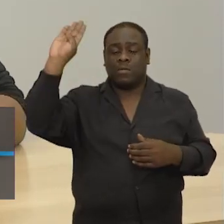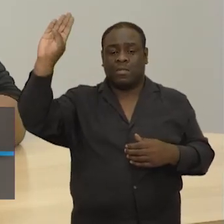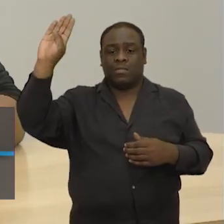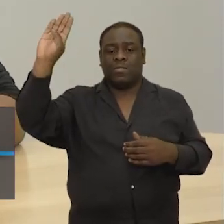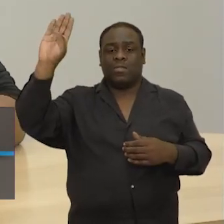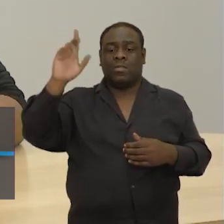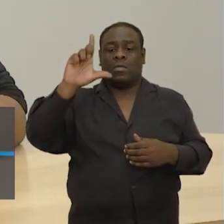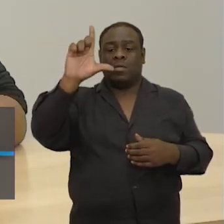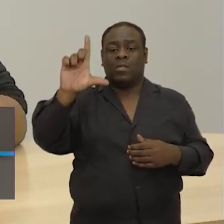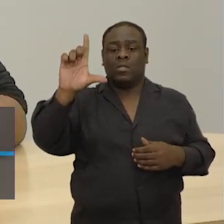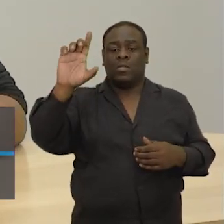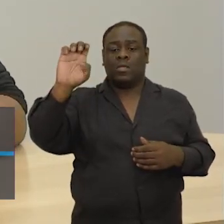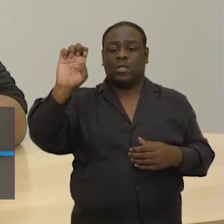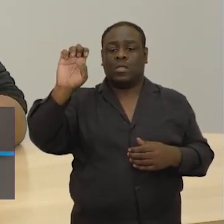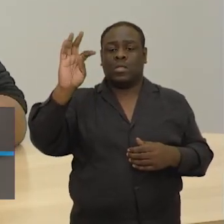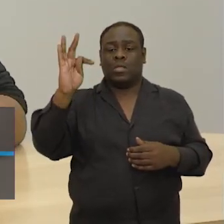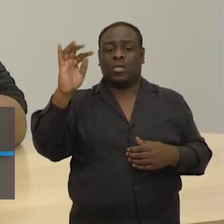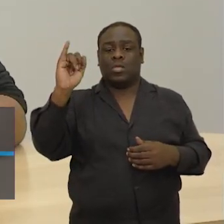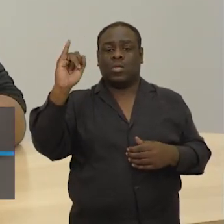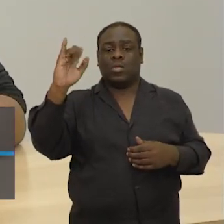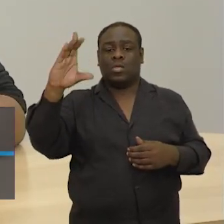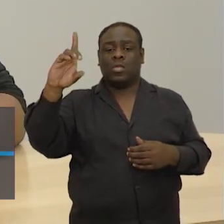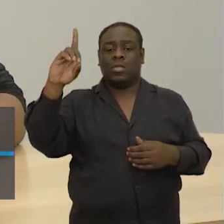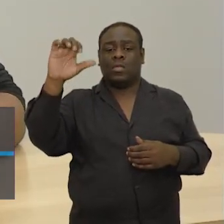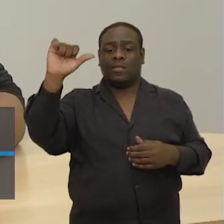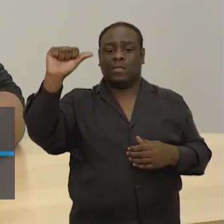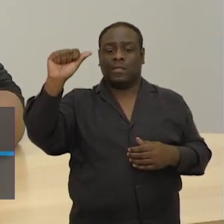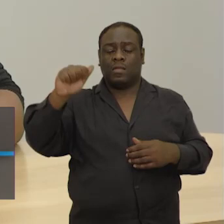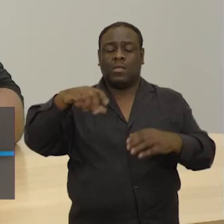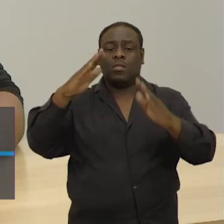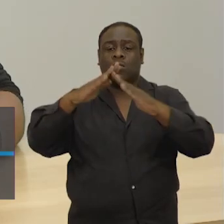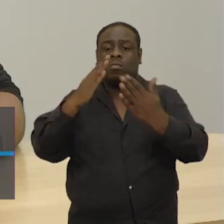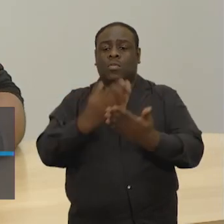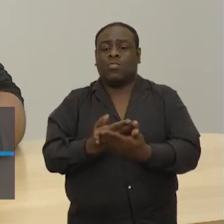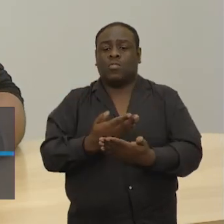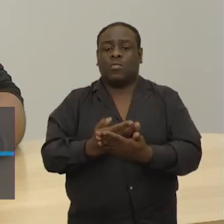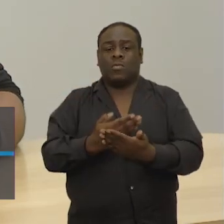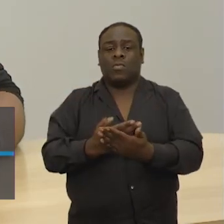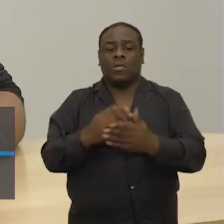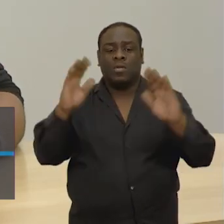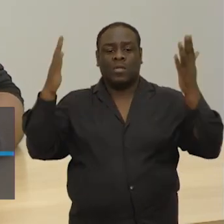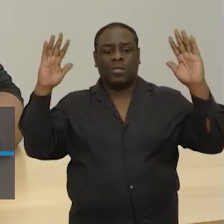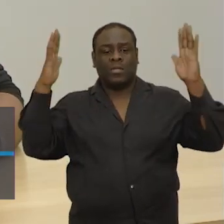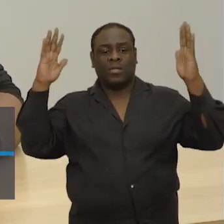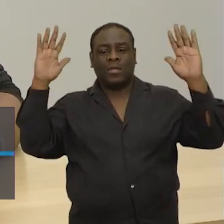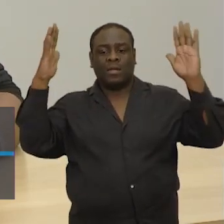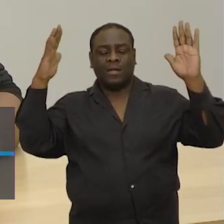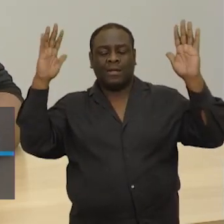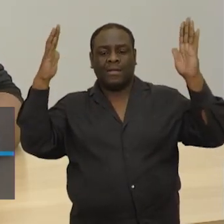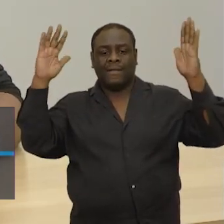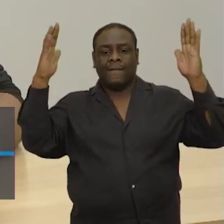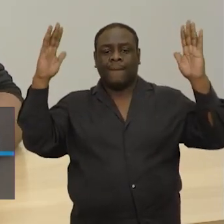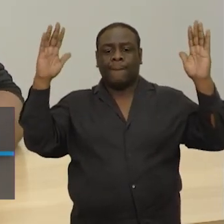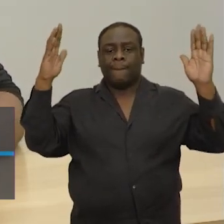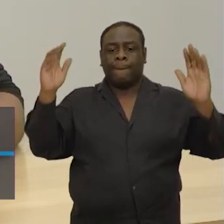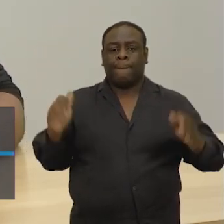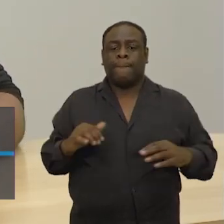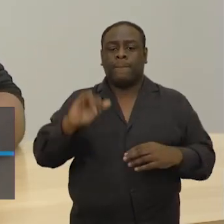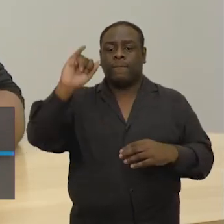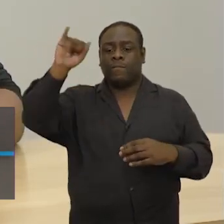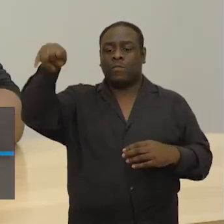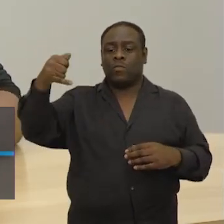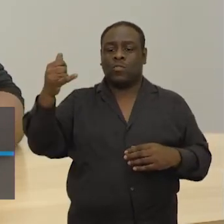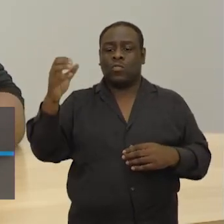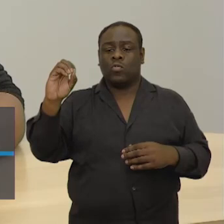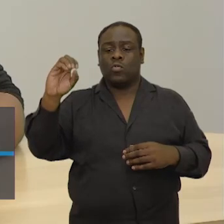Para Letícia de Matos Cardoso, da Escola Aureliana Ferreira de Ubatuba. Luana e Diana, da Escola Estadual Batista Renzi de